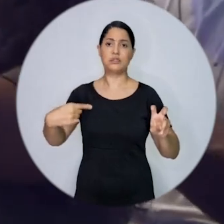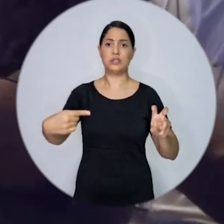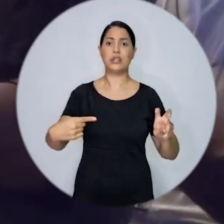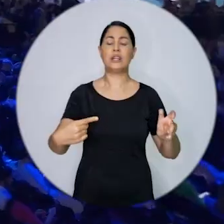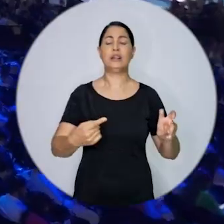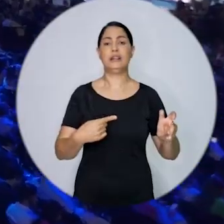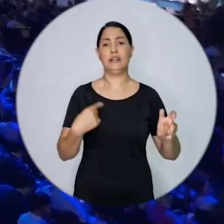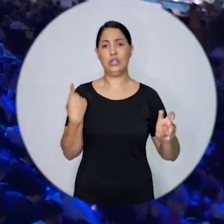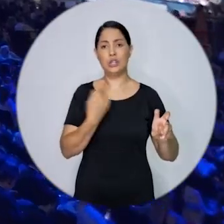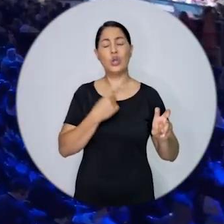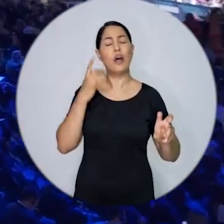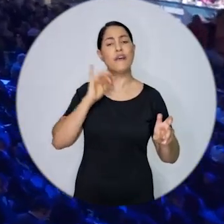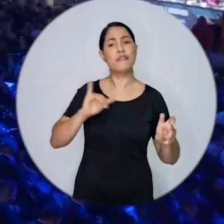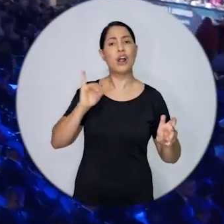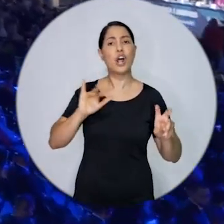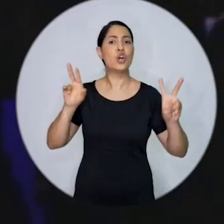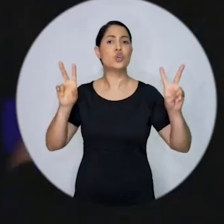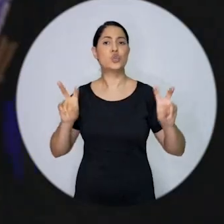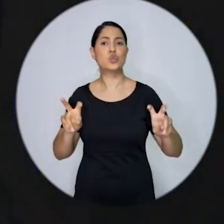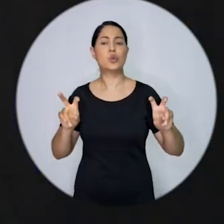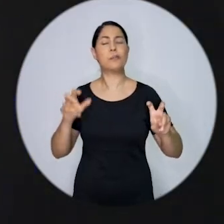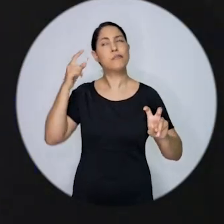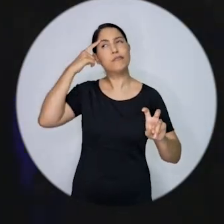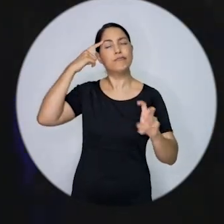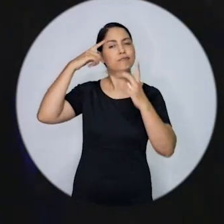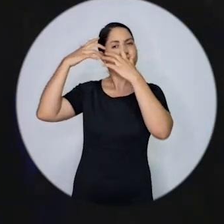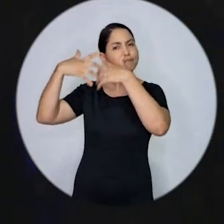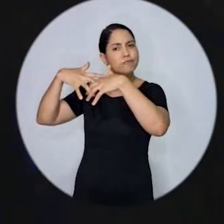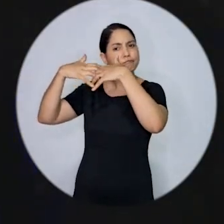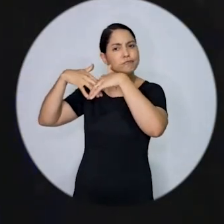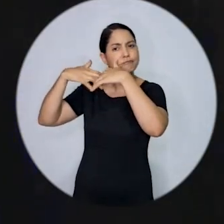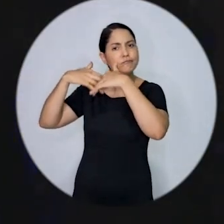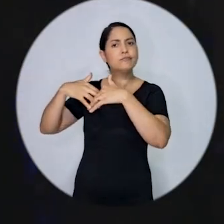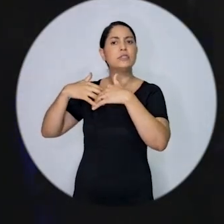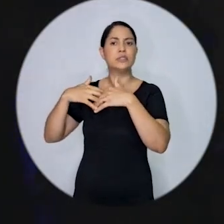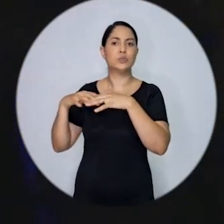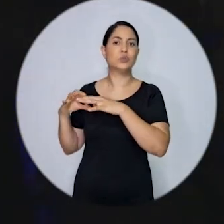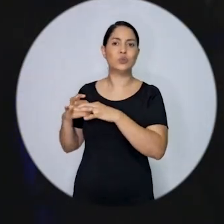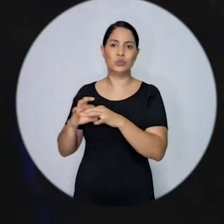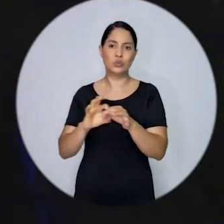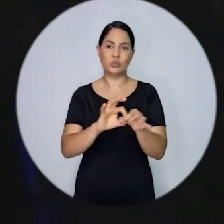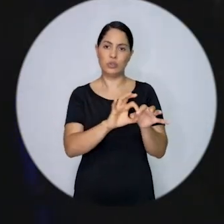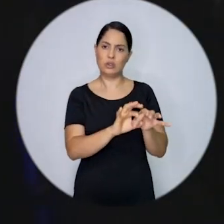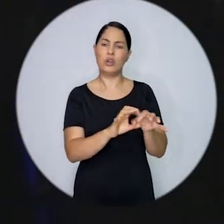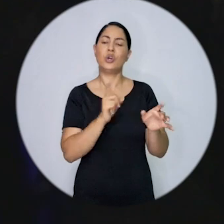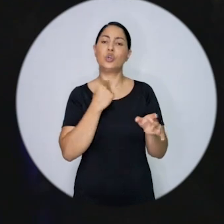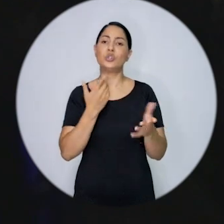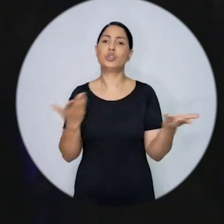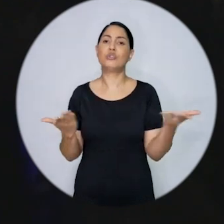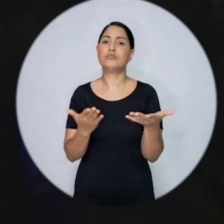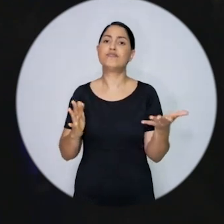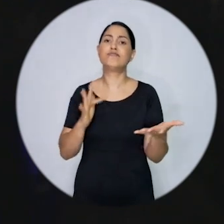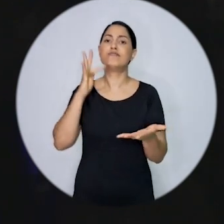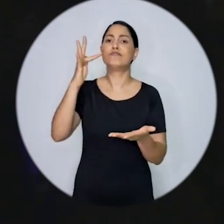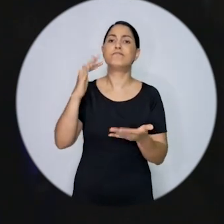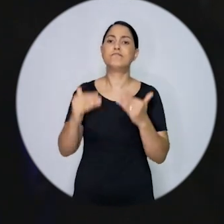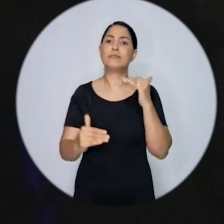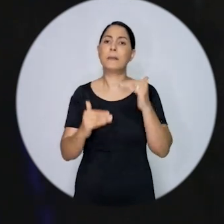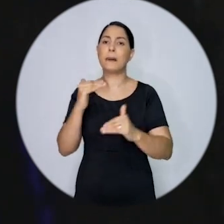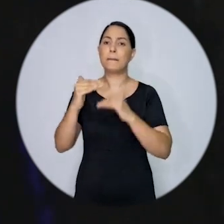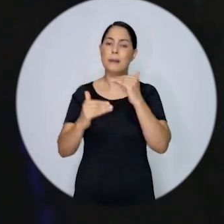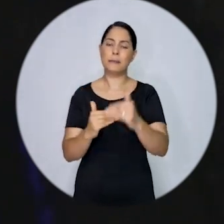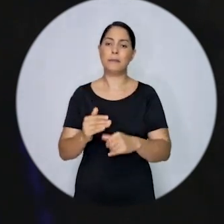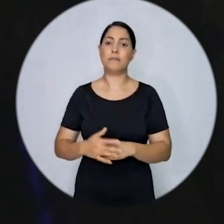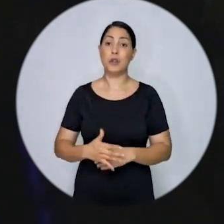advocacia e a importância aqui das reflexões e das conclusões que chegamos e do que a gente vai poder construir a partir